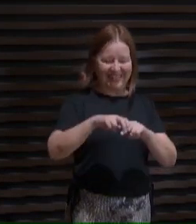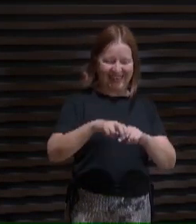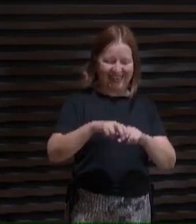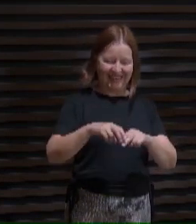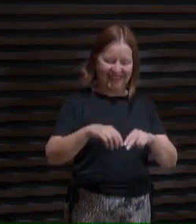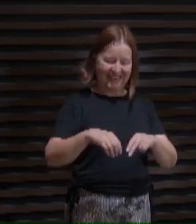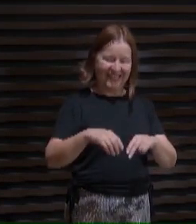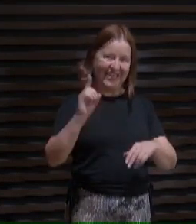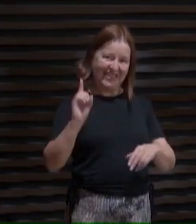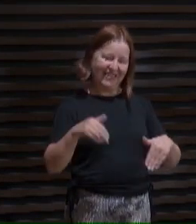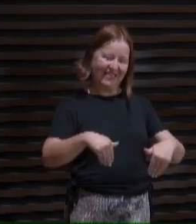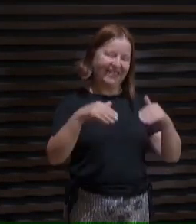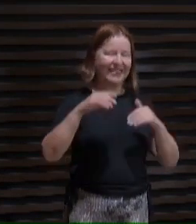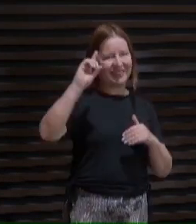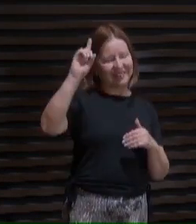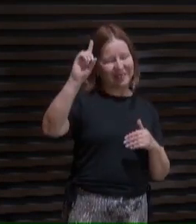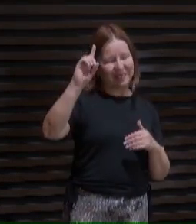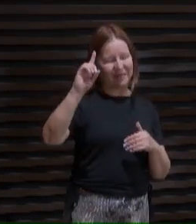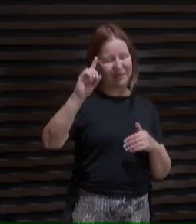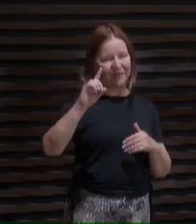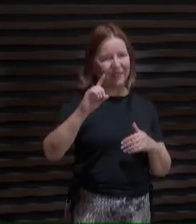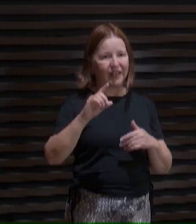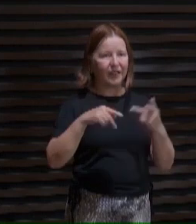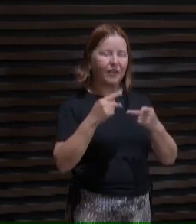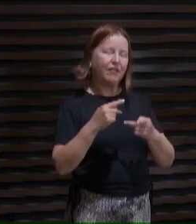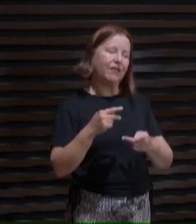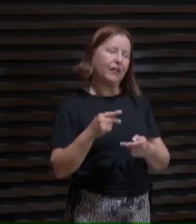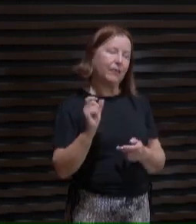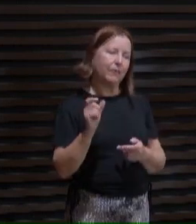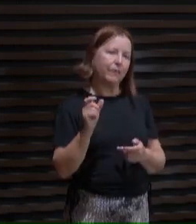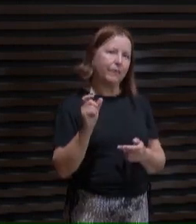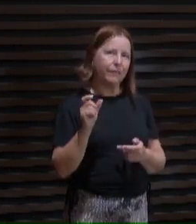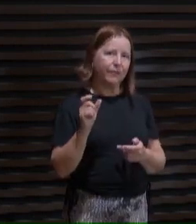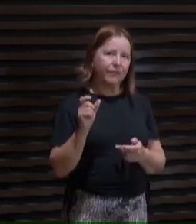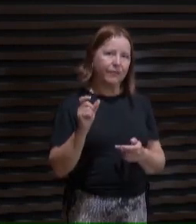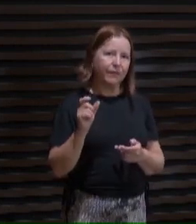trono de Deus. Aí ele usa uma outra palavra no verso 3, dizendo,